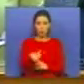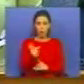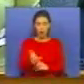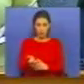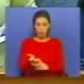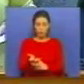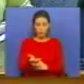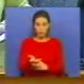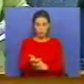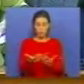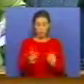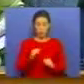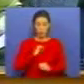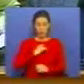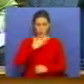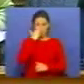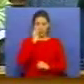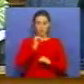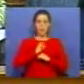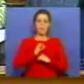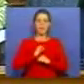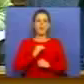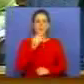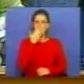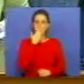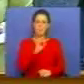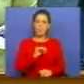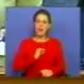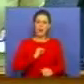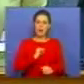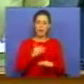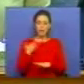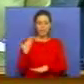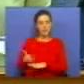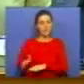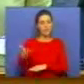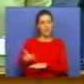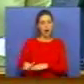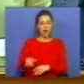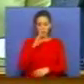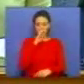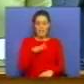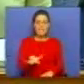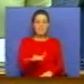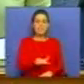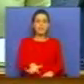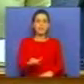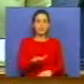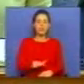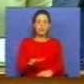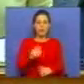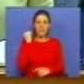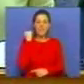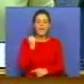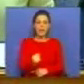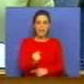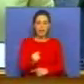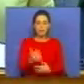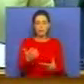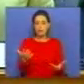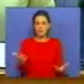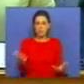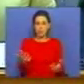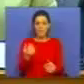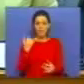anos, no nosso entender, parece que fica de fora situações de crimes como